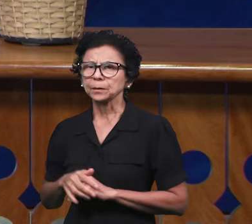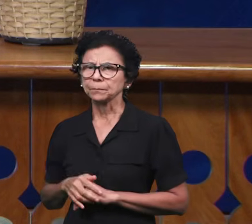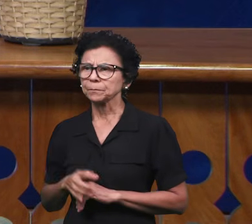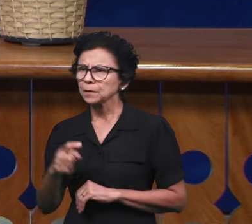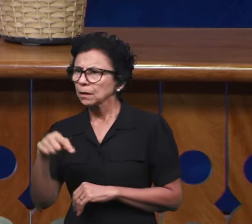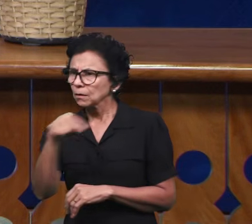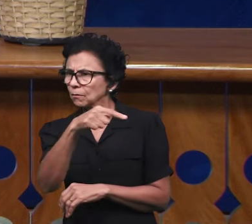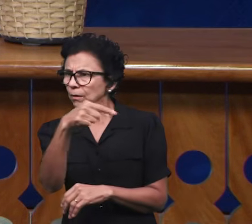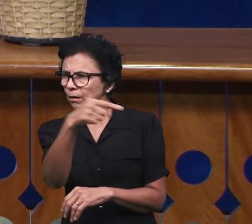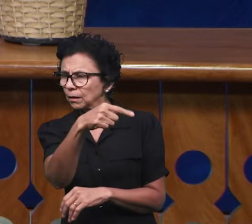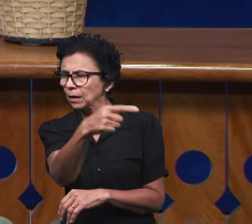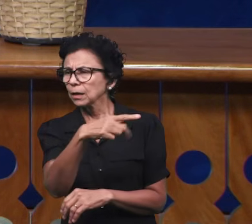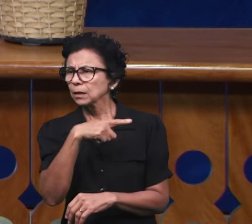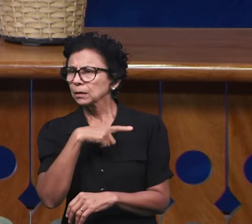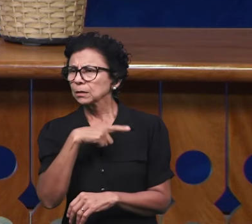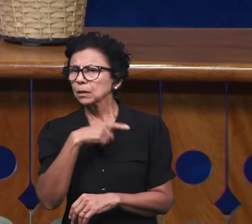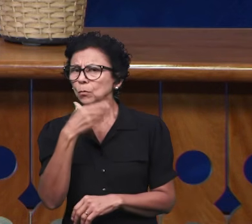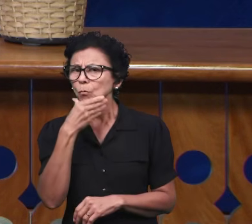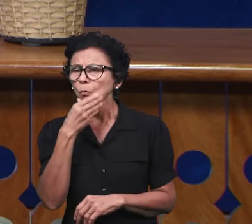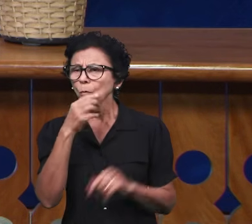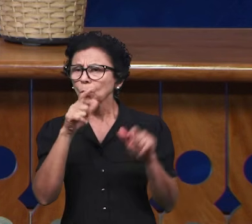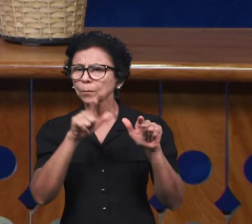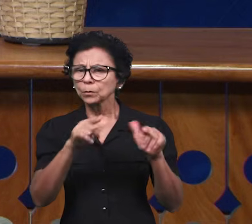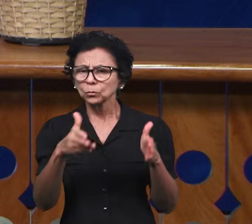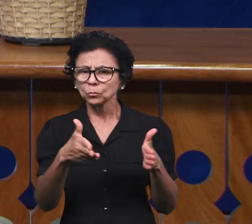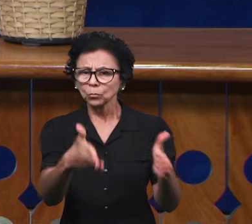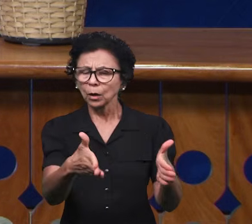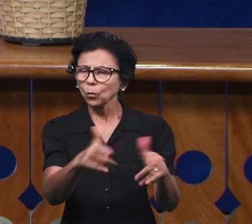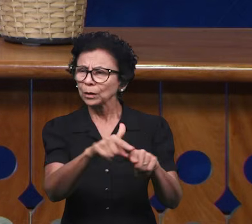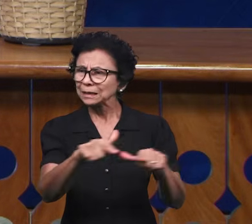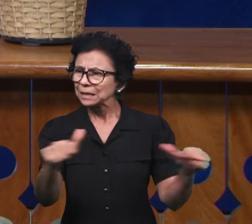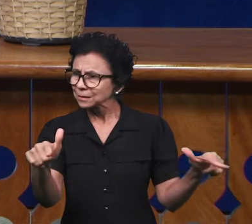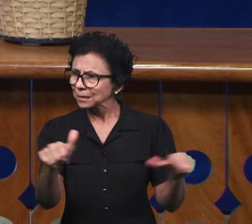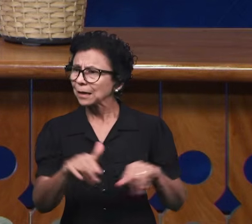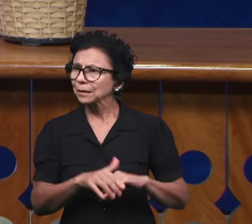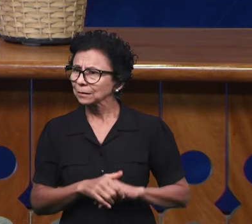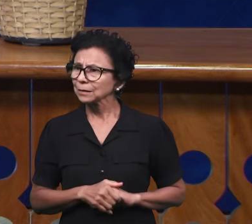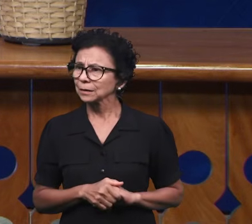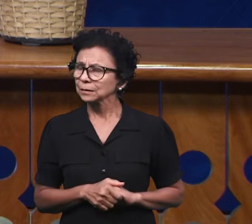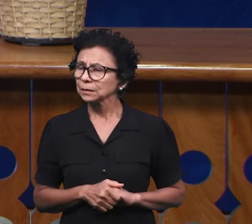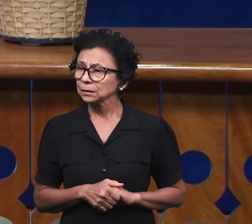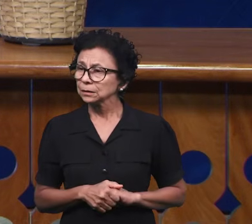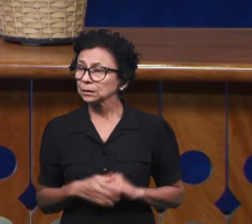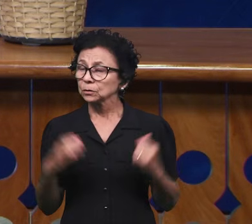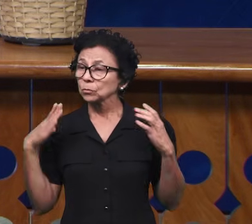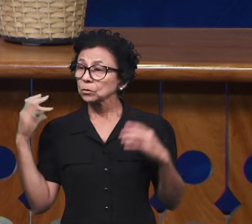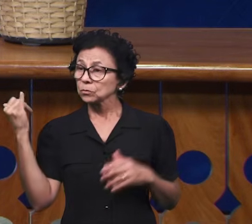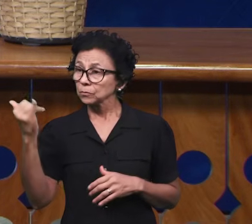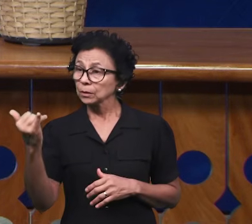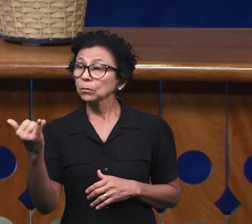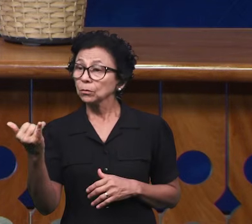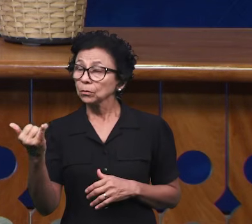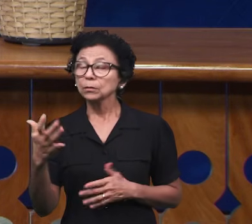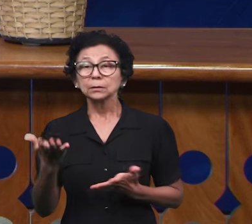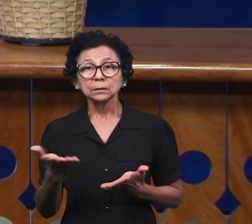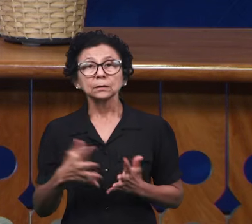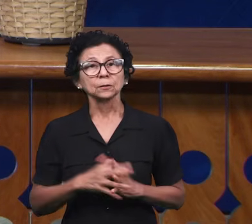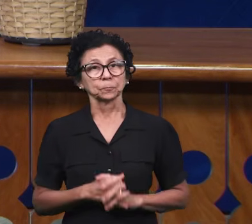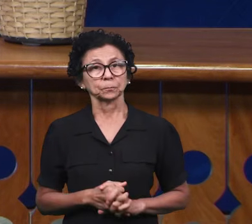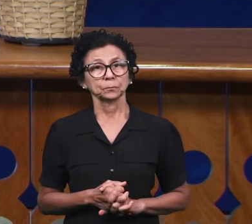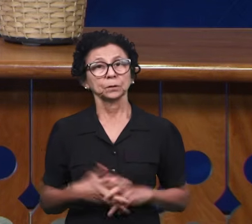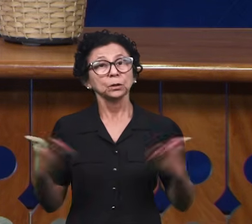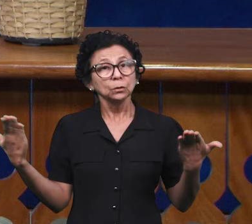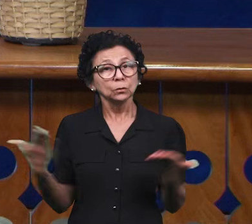era um caminho que estava deserto. Veja, então nós vemos aqui, o anjo do Senhor falou a Filipe: nós temos hoje na obra experiência com os